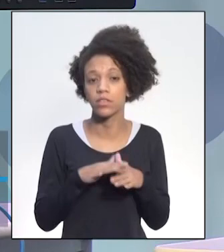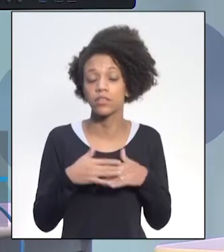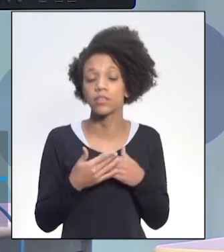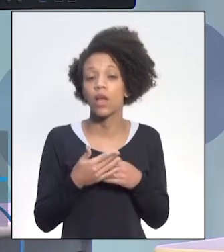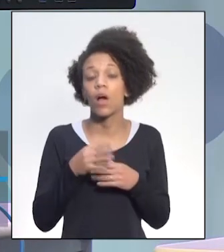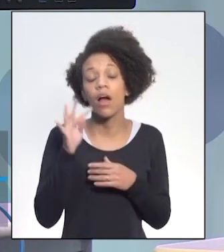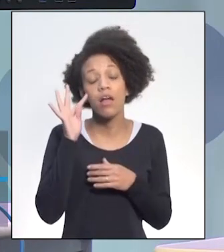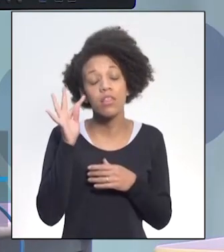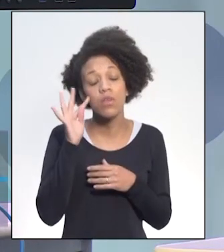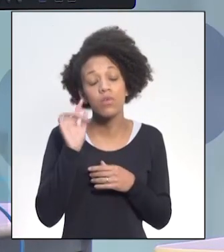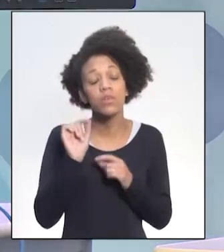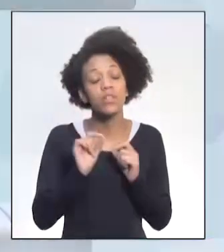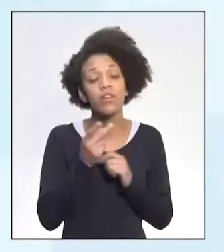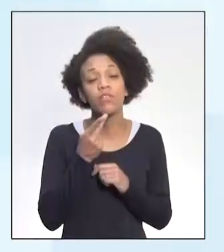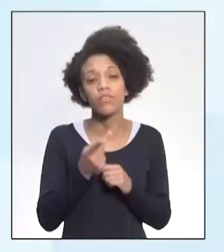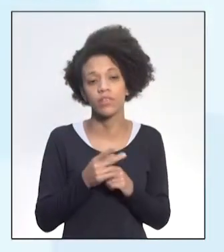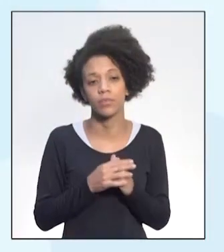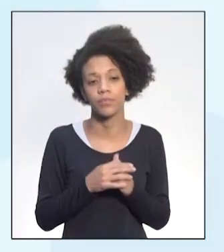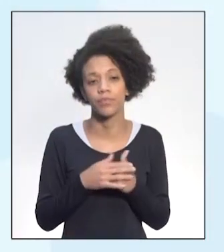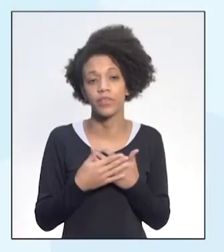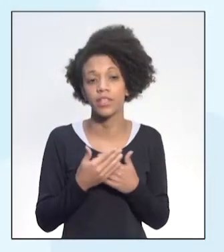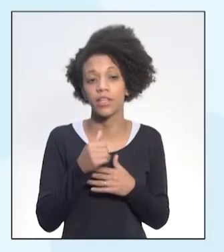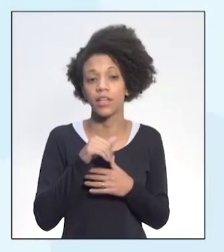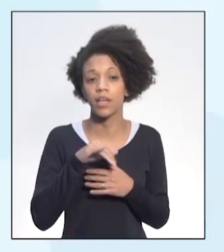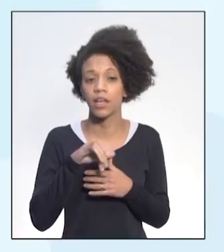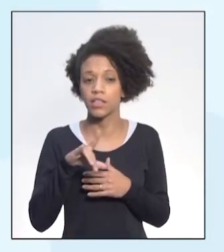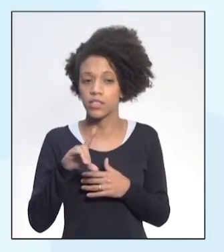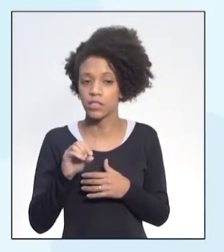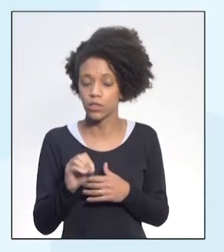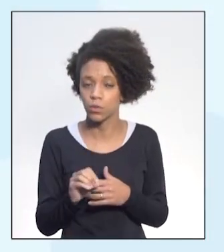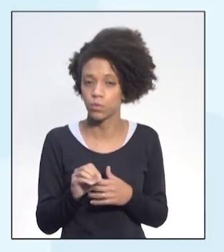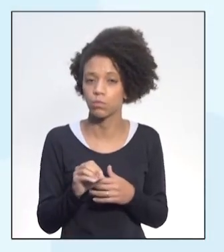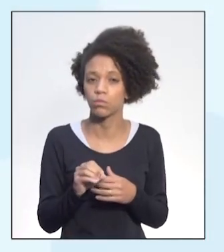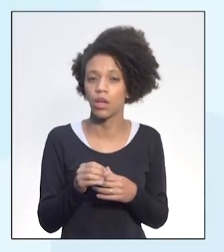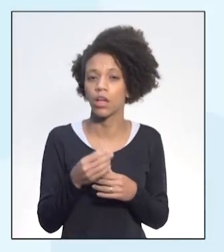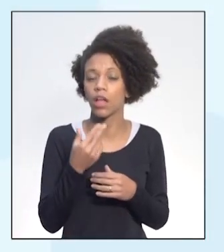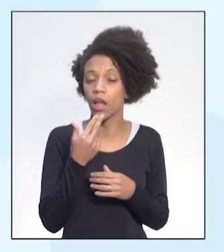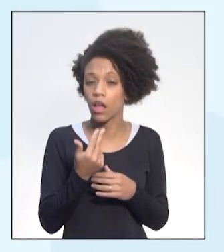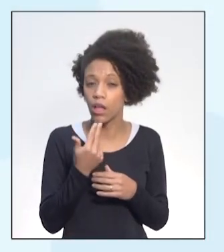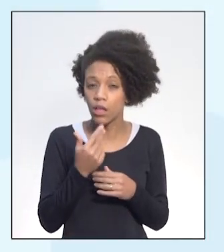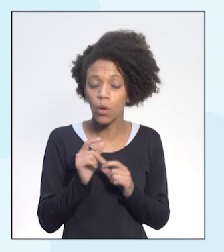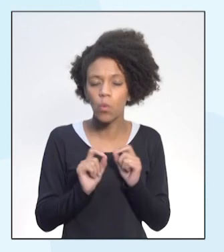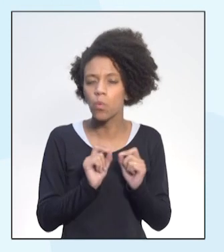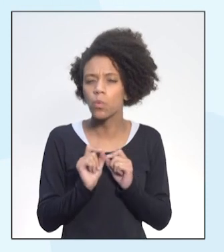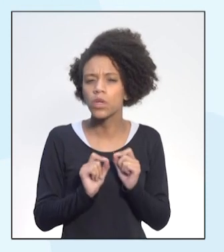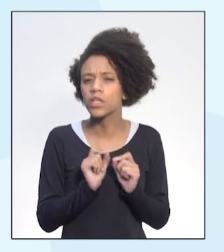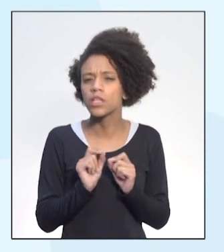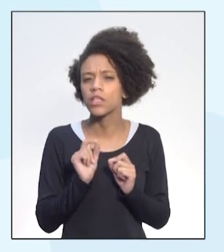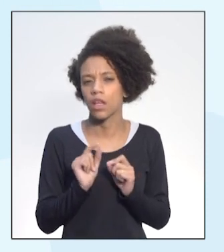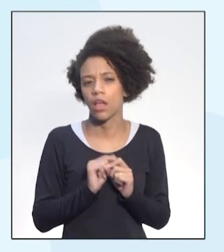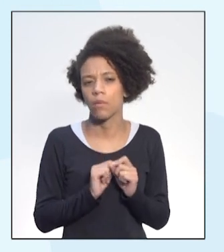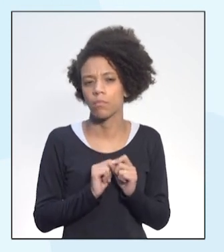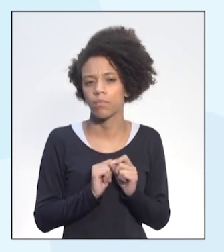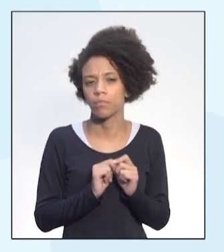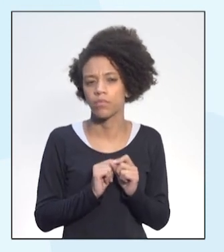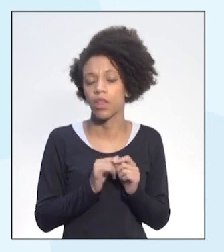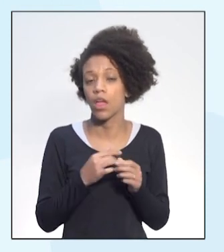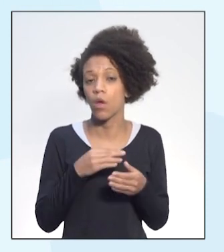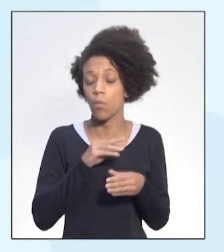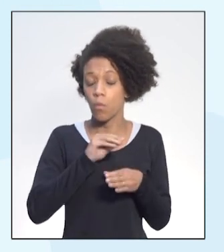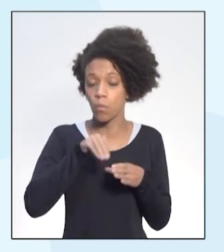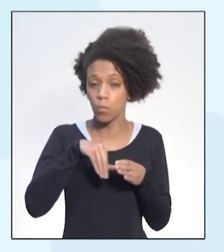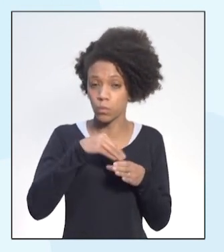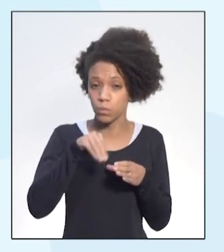dele diz que ácidos são compostos que em meio aquoso, o que é meio aquoso? É quando eu dissolvo algo